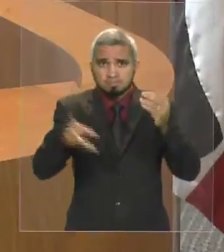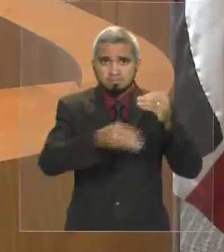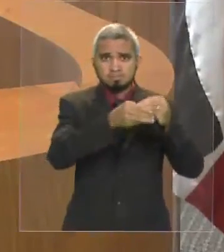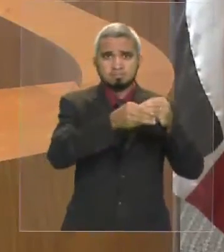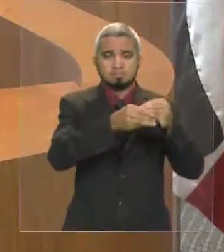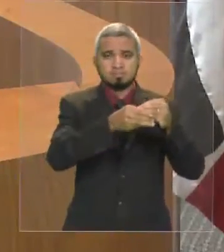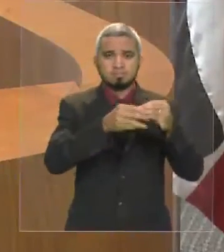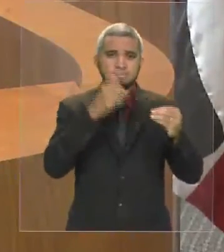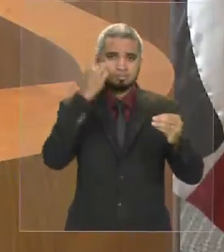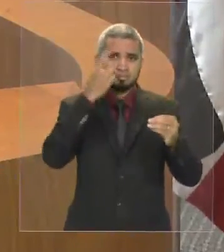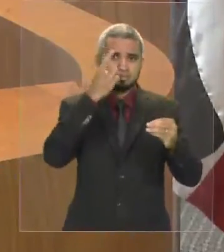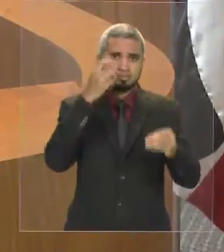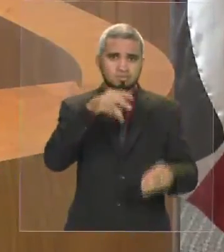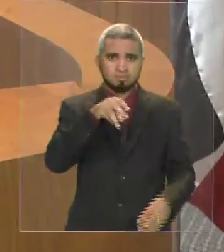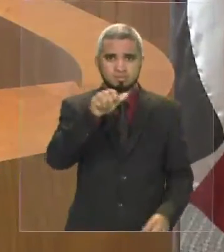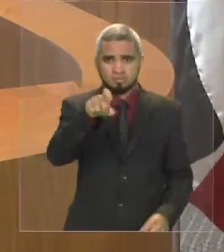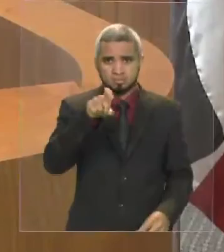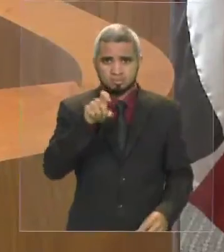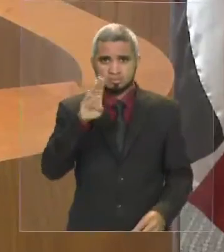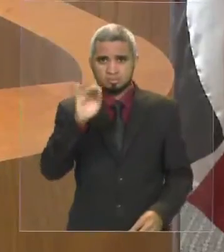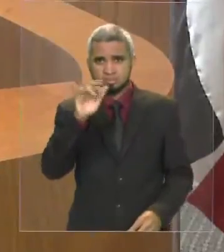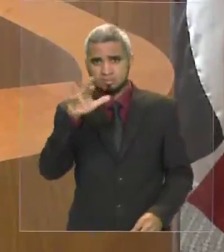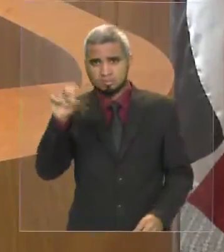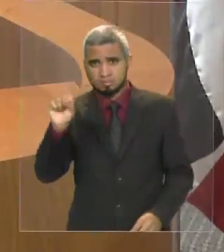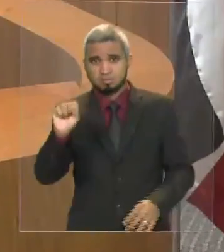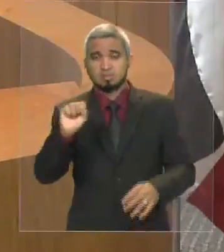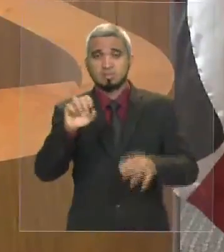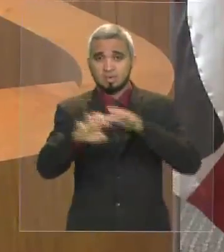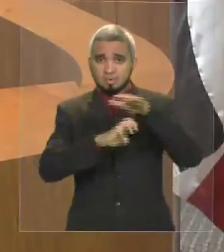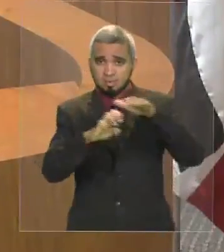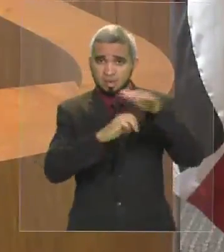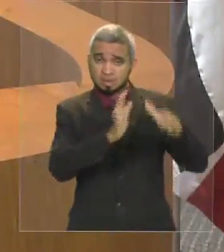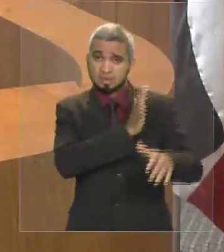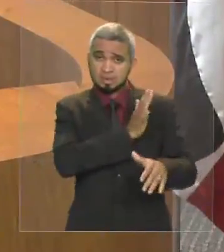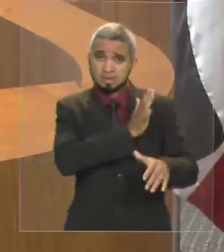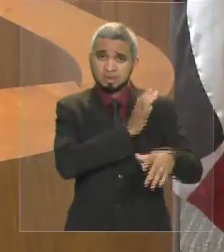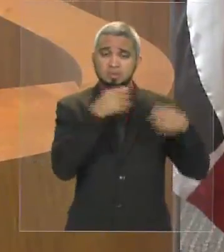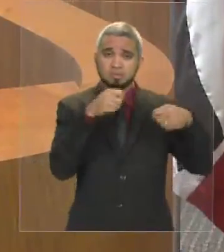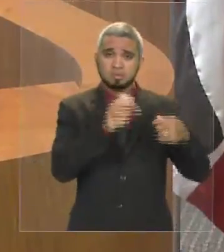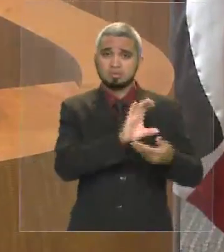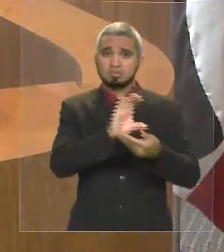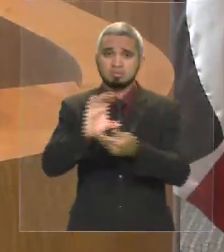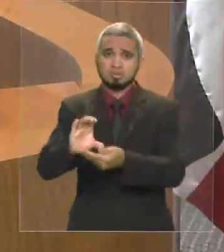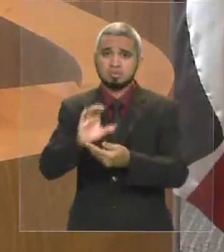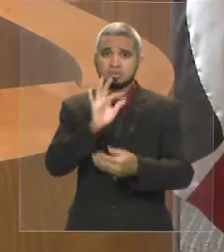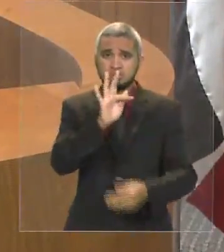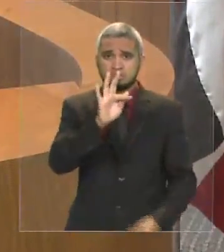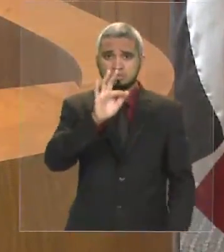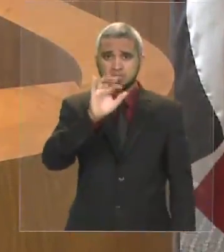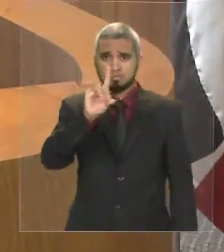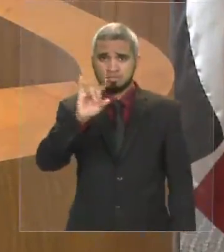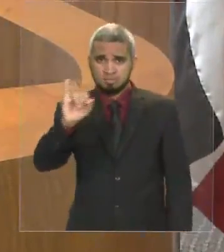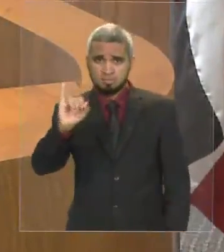Max Barros, para que essa empresa milionária venha contribuir para o Fundo de Desenvolvimento Industrial do Maranhão.